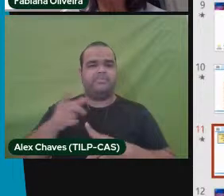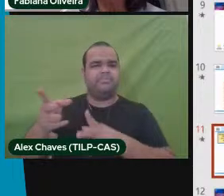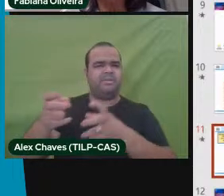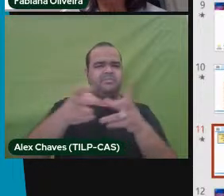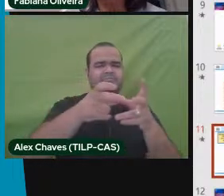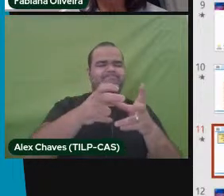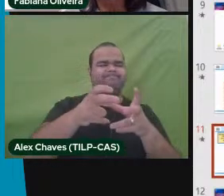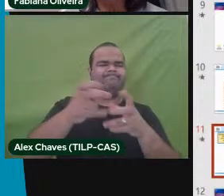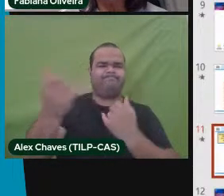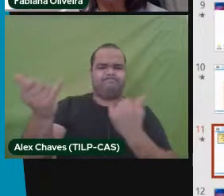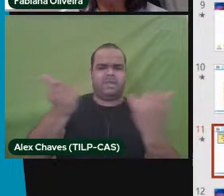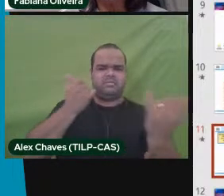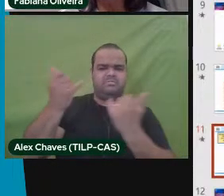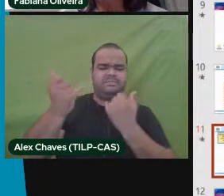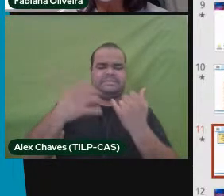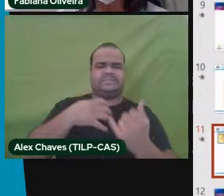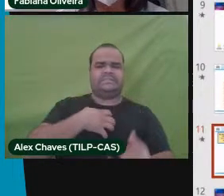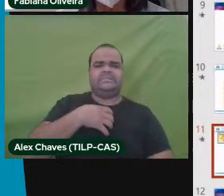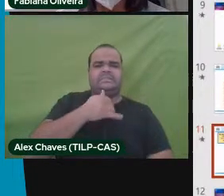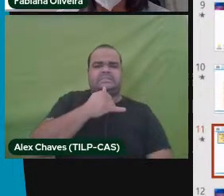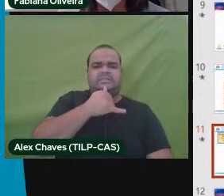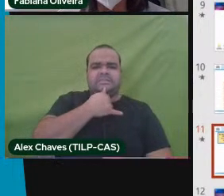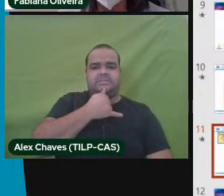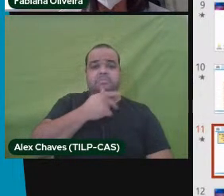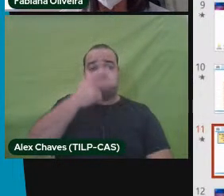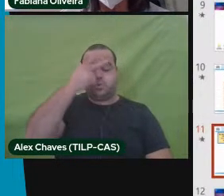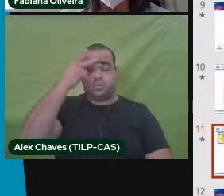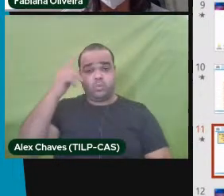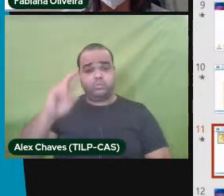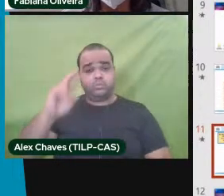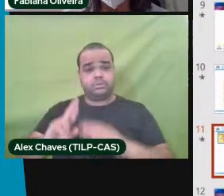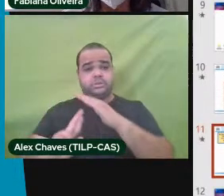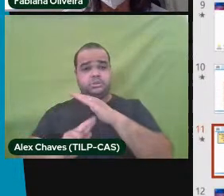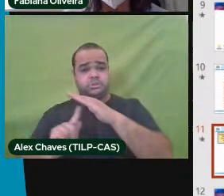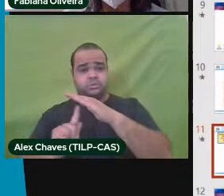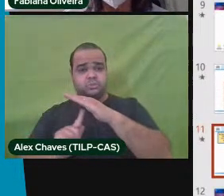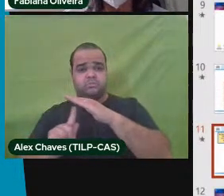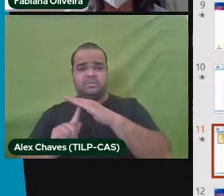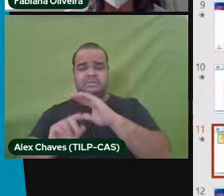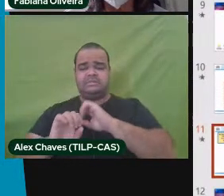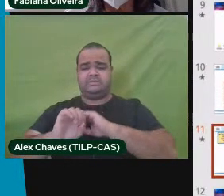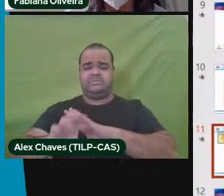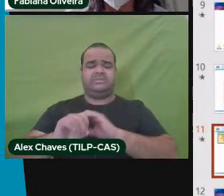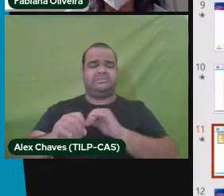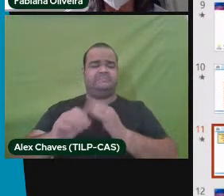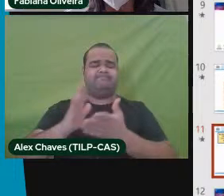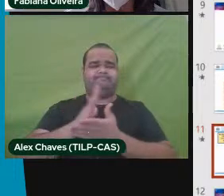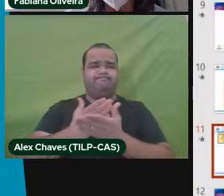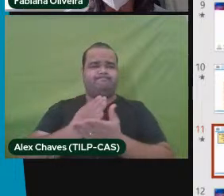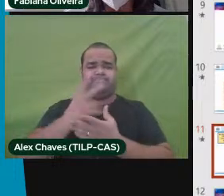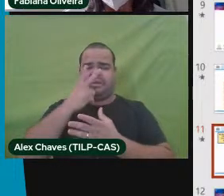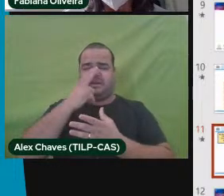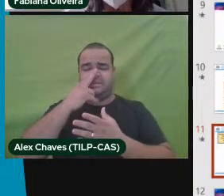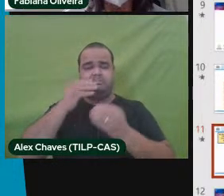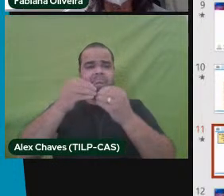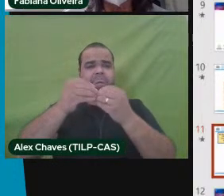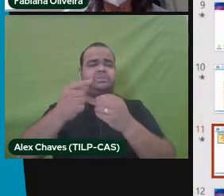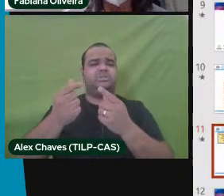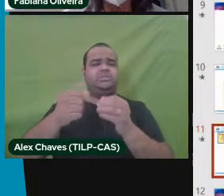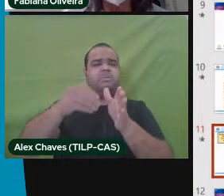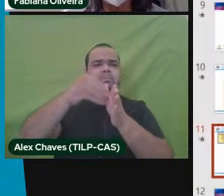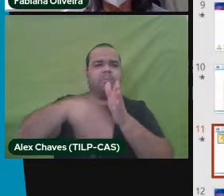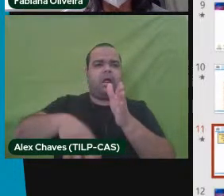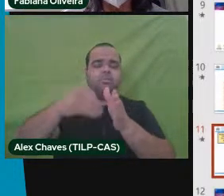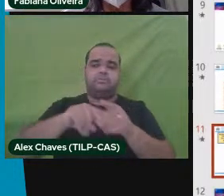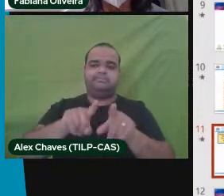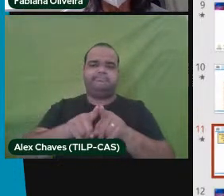ouvimos até gestores dizer que a educação incomoda, que a educação só dá despesa. A educação